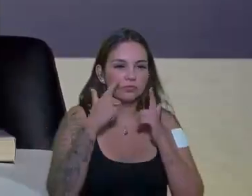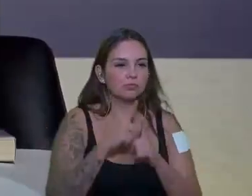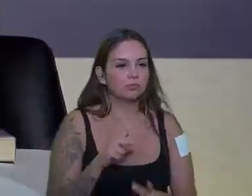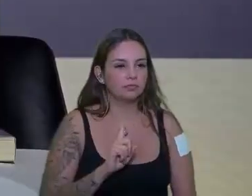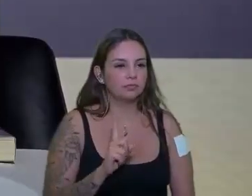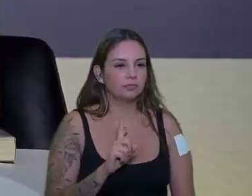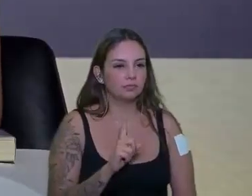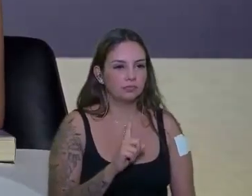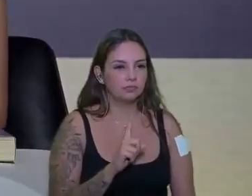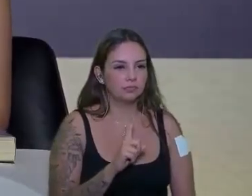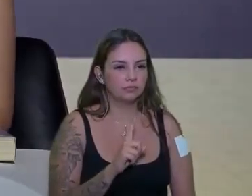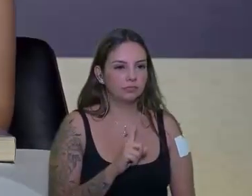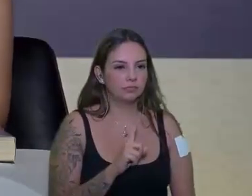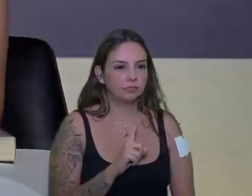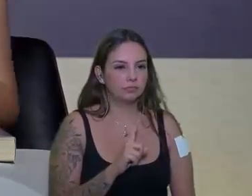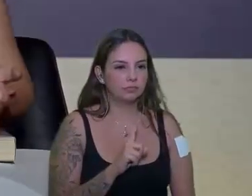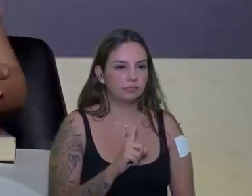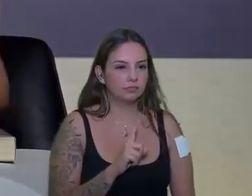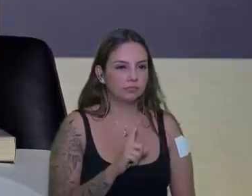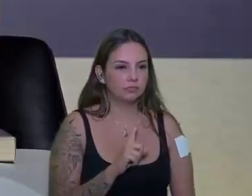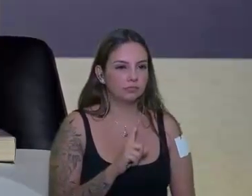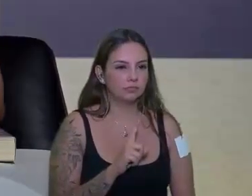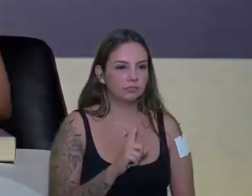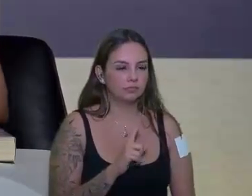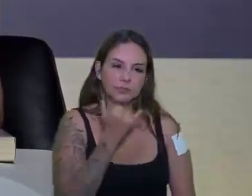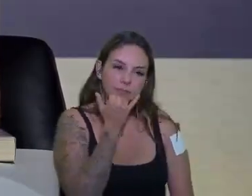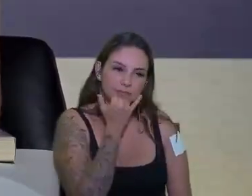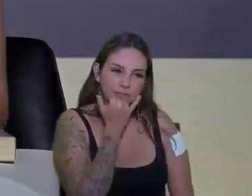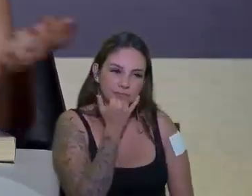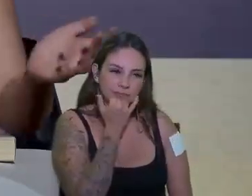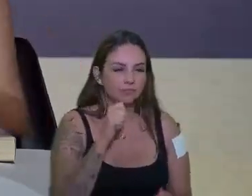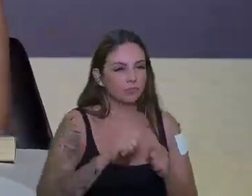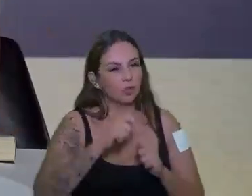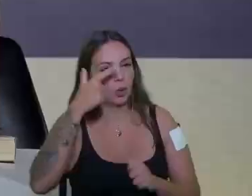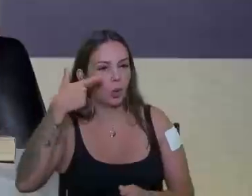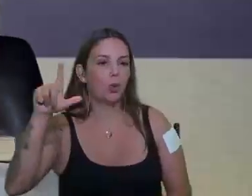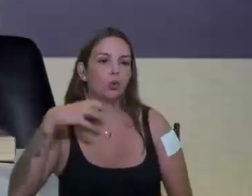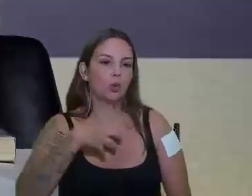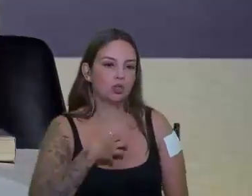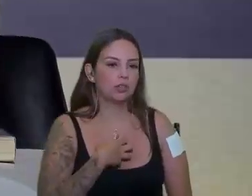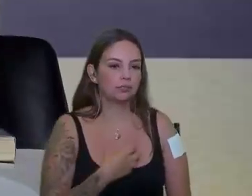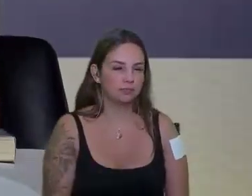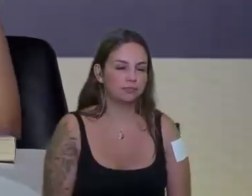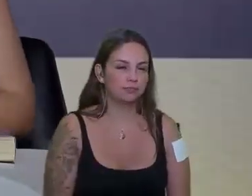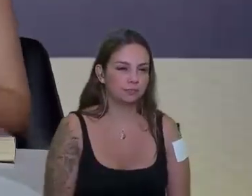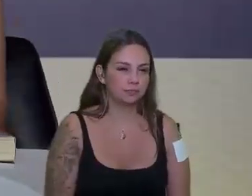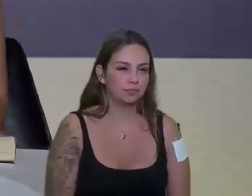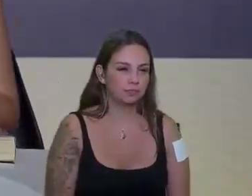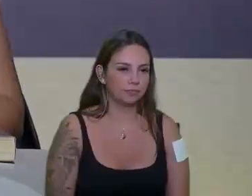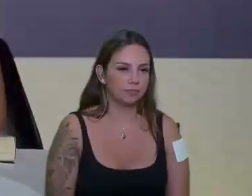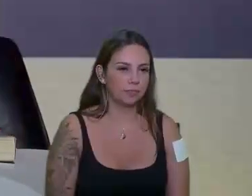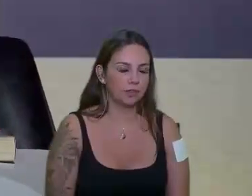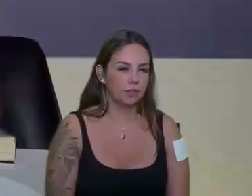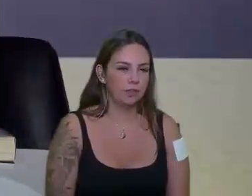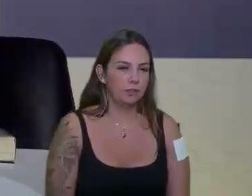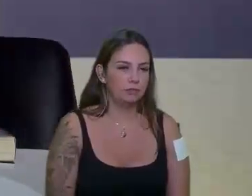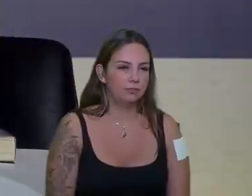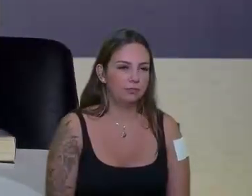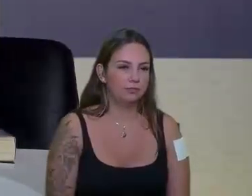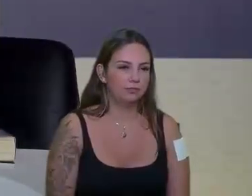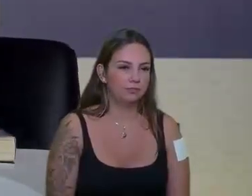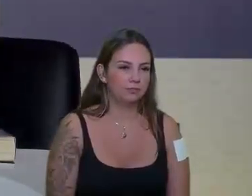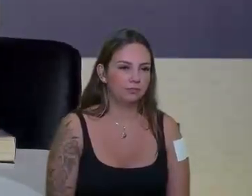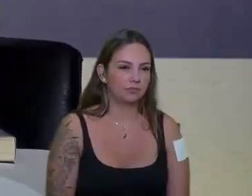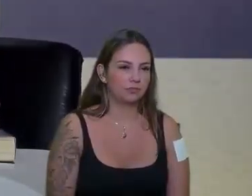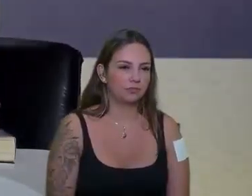não funciona. Então, assim, perdão, vou ter que intervir aqui um pouquinho, vou ter que inventar a minha rima para a